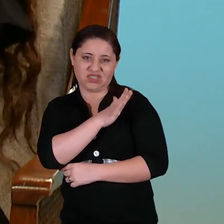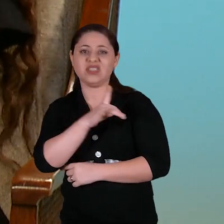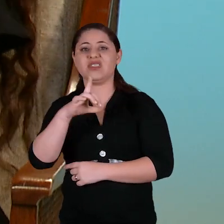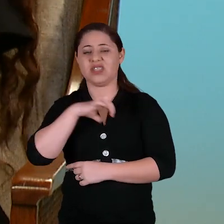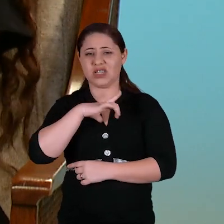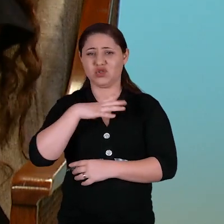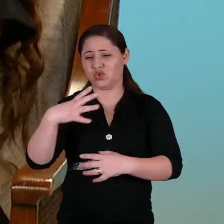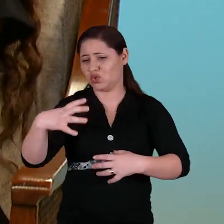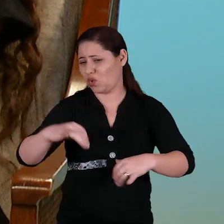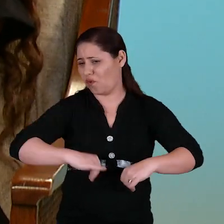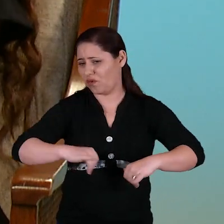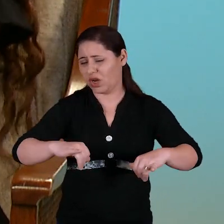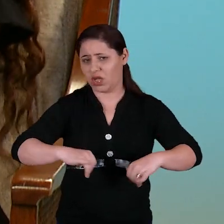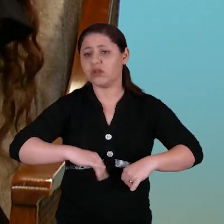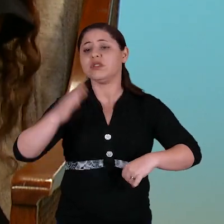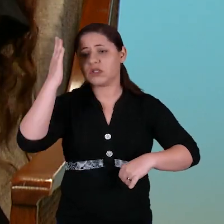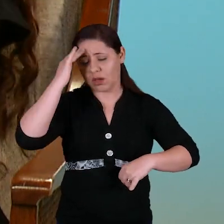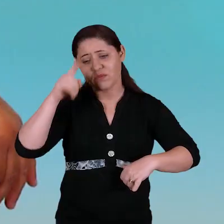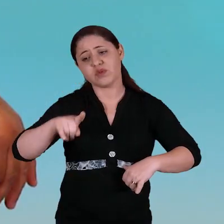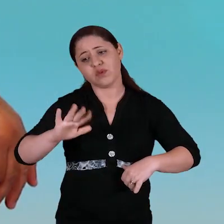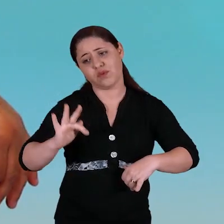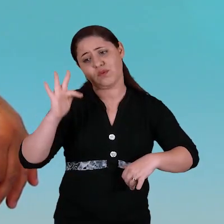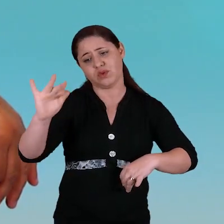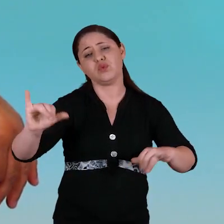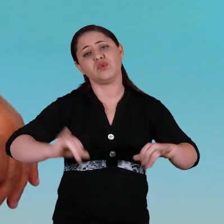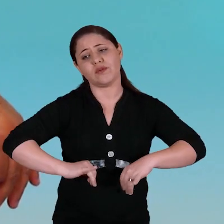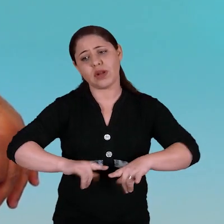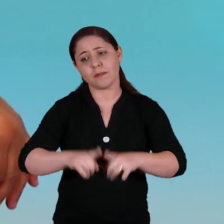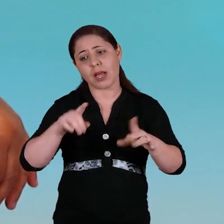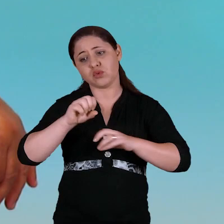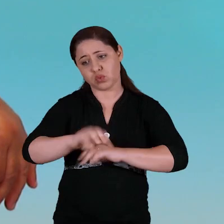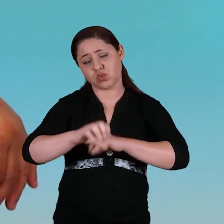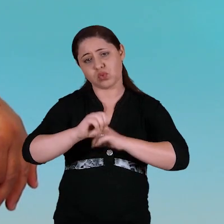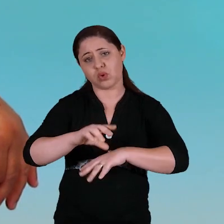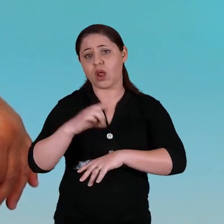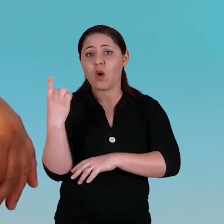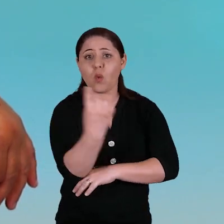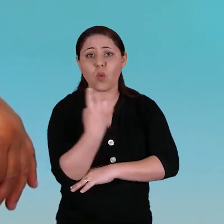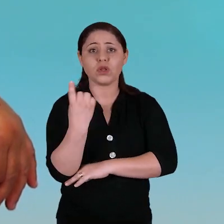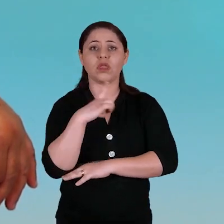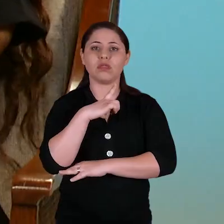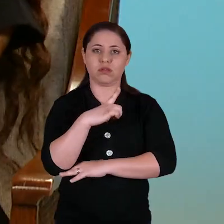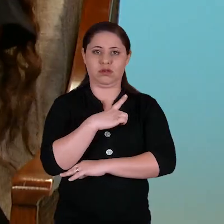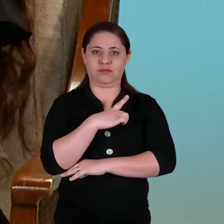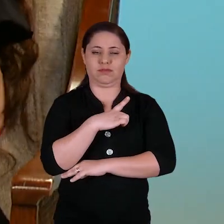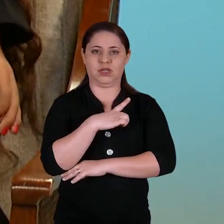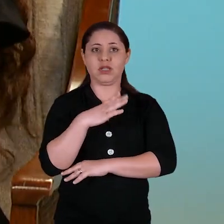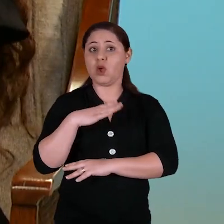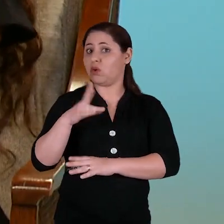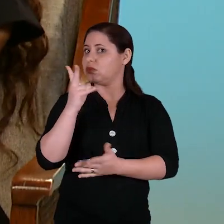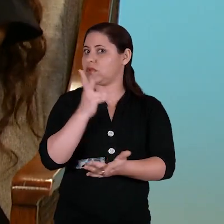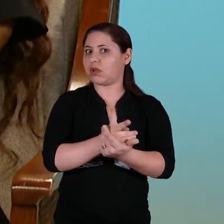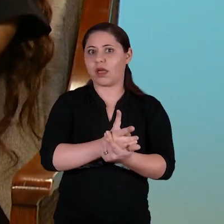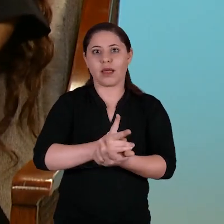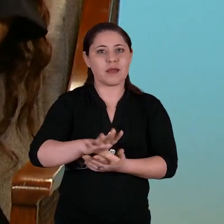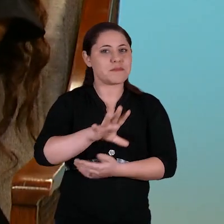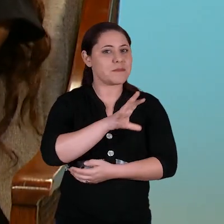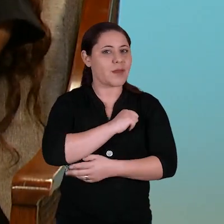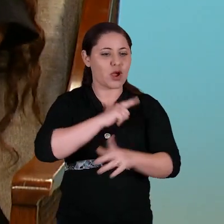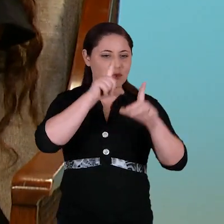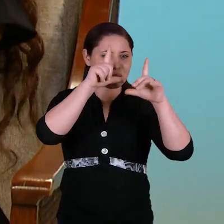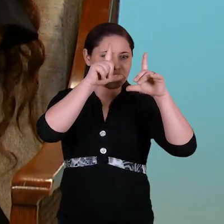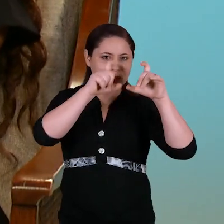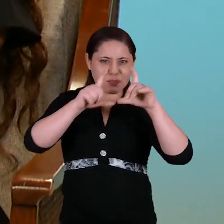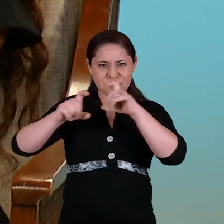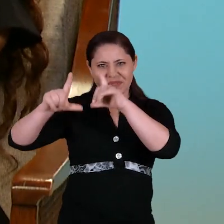e a gente sabe que em muitos momentos você vai sofrer, mas o estudo é a única coisa que você tem. E eu sempre gostei de fotografar, sempre gostei